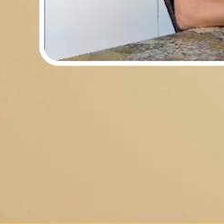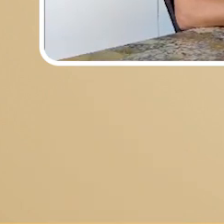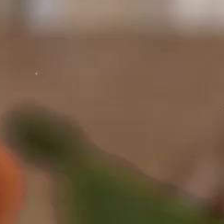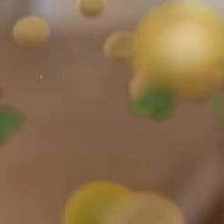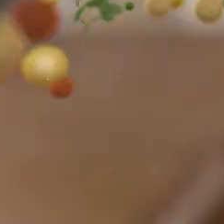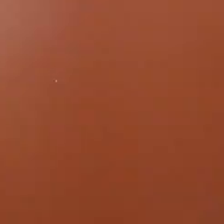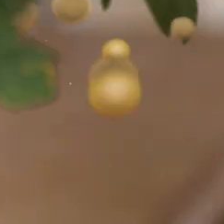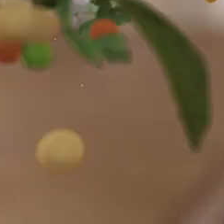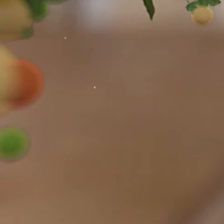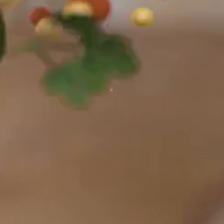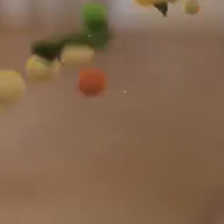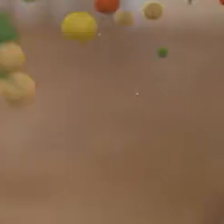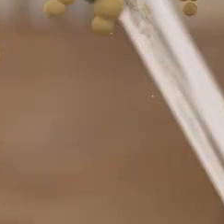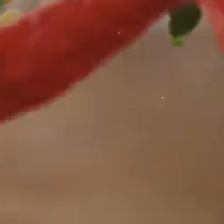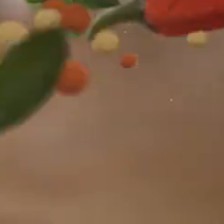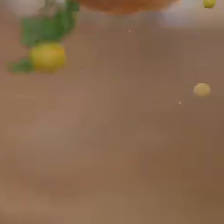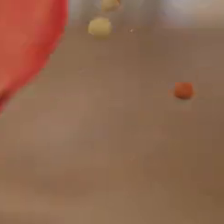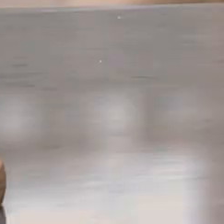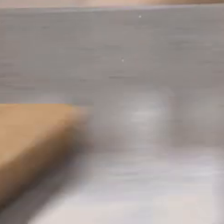forma.